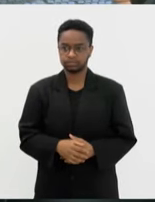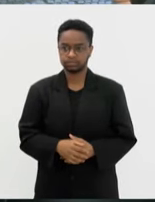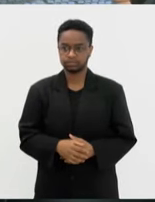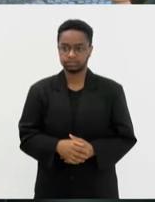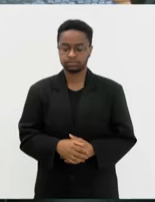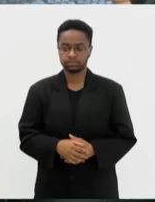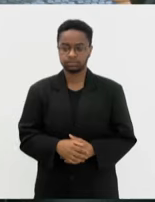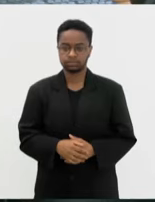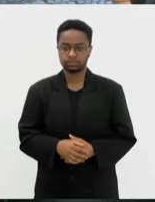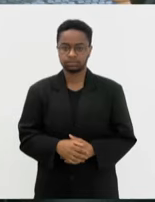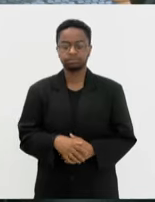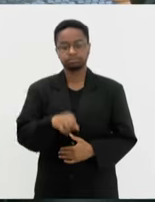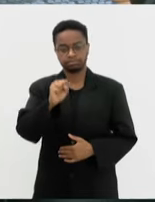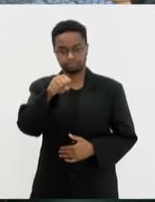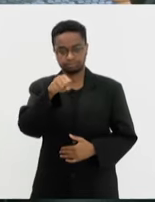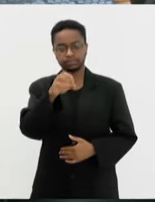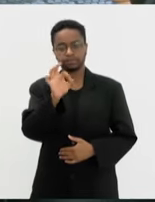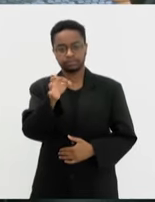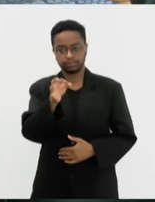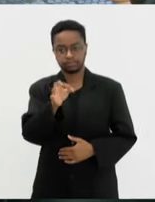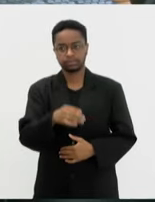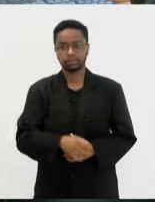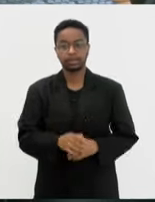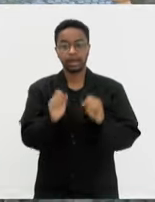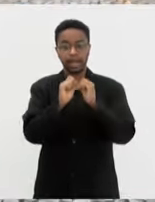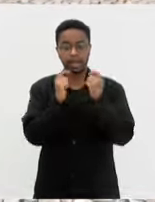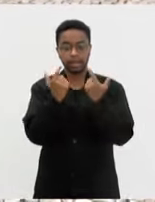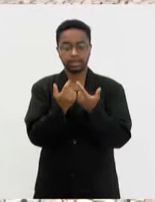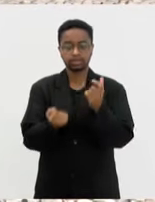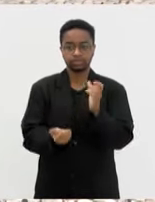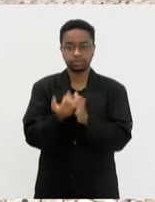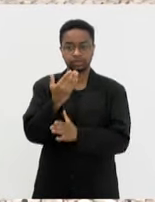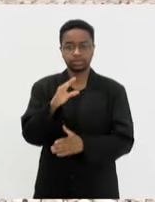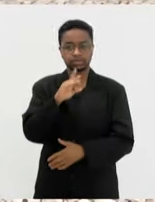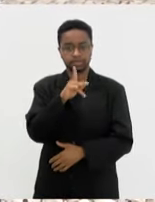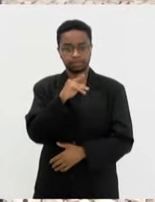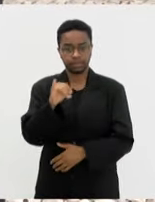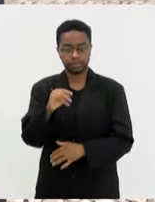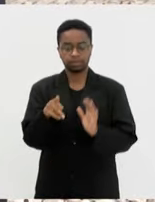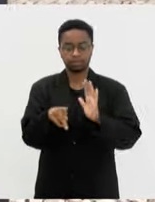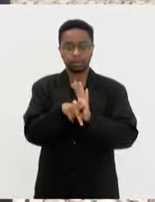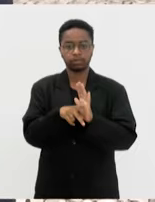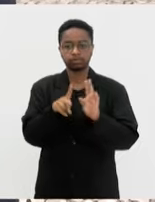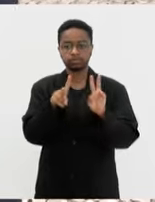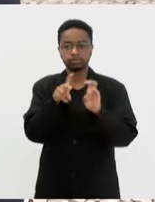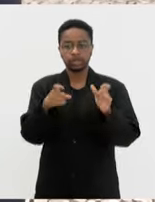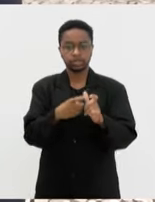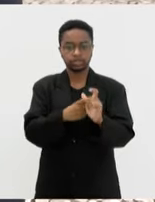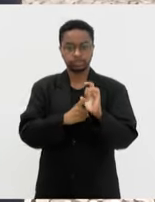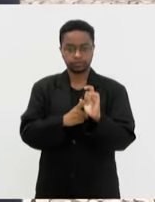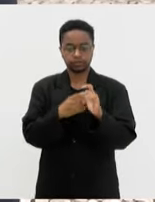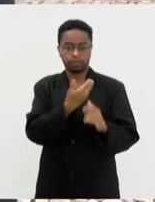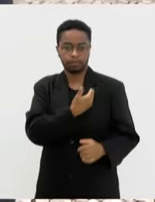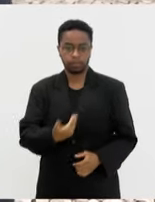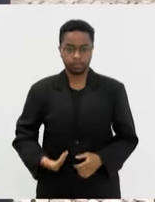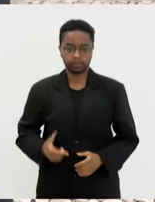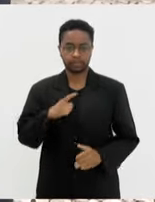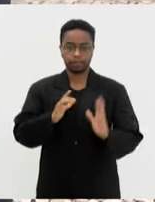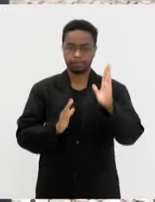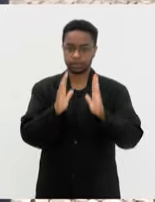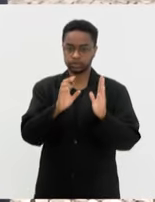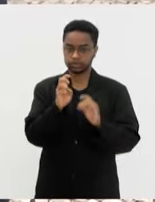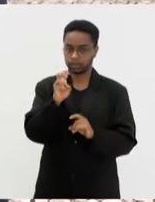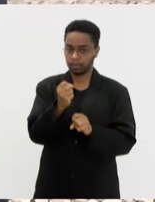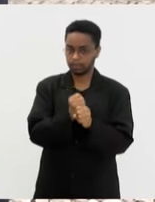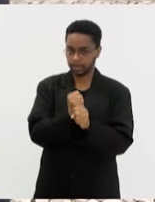Já vou falar contigo. É isso mesmo, Vicente. A Alerj realizou a CPI da dívida pública em 2022. Ela teve duração de 5 meses e o deputado Rodrigo Amorim,